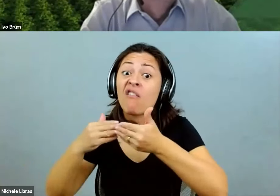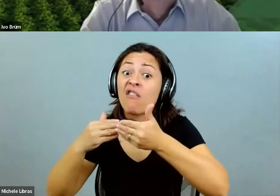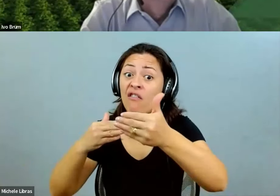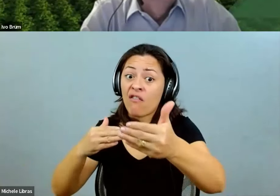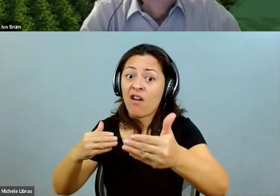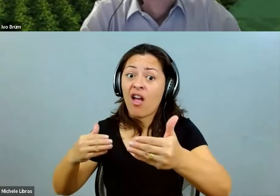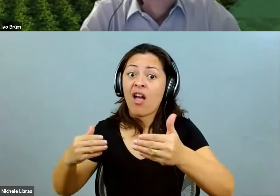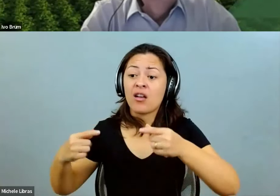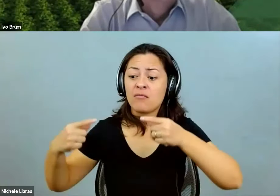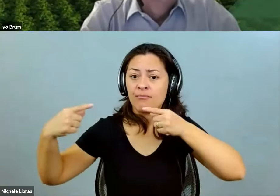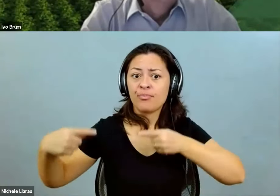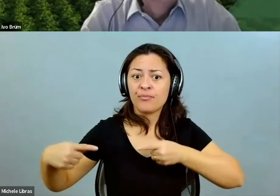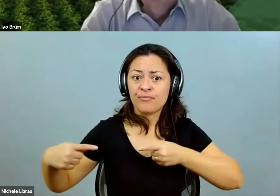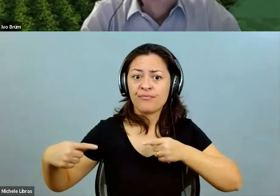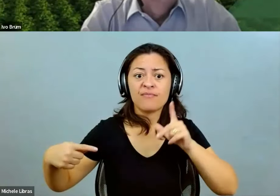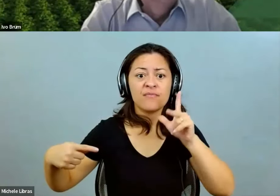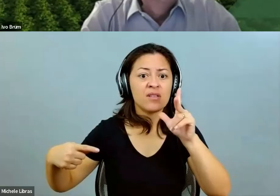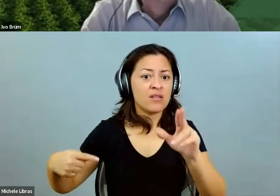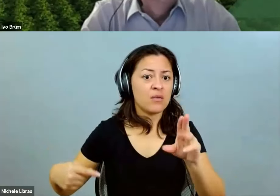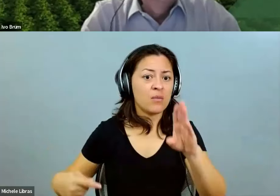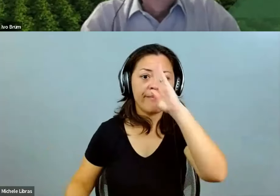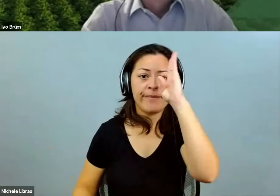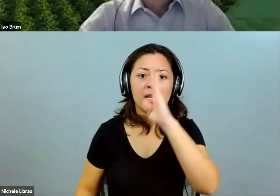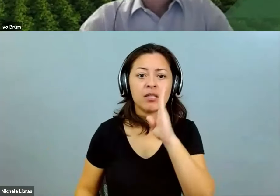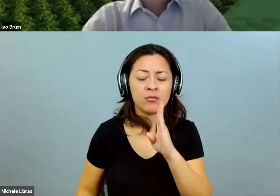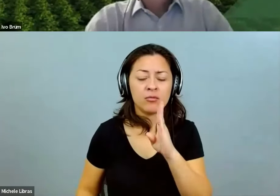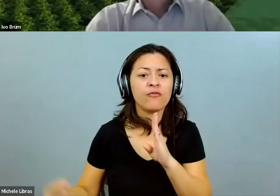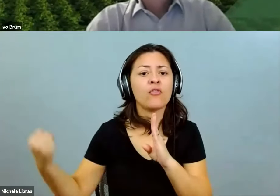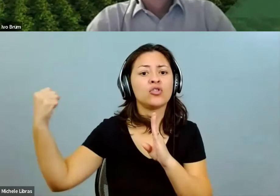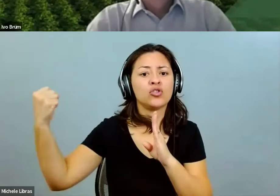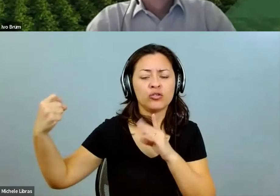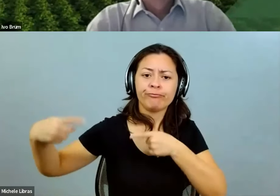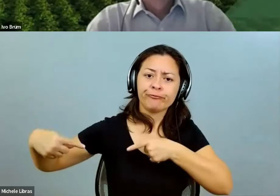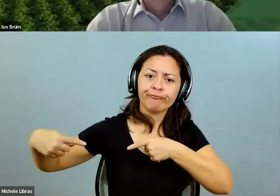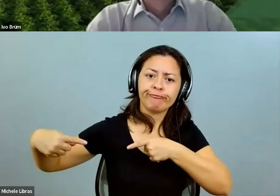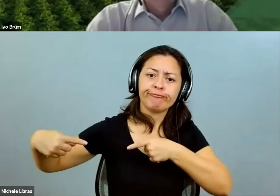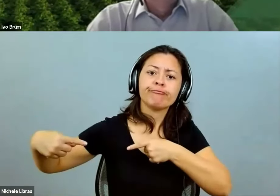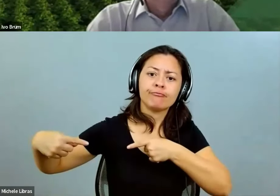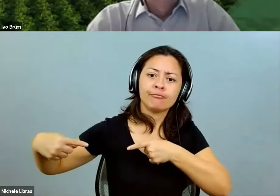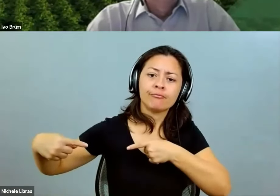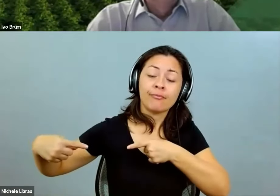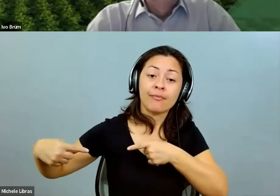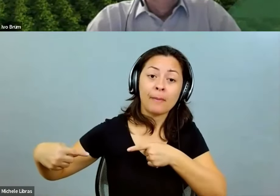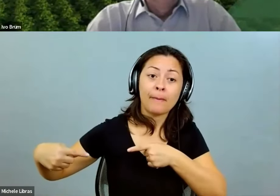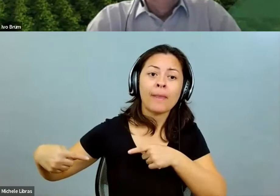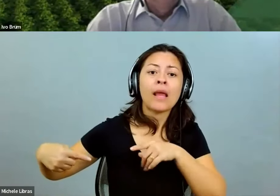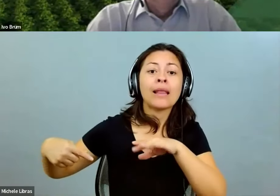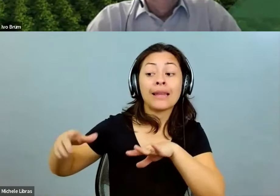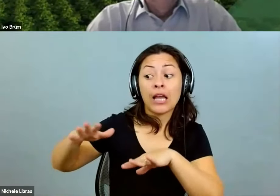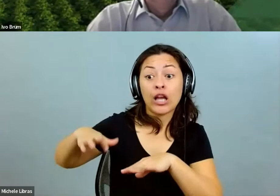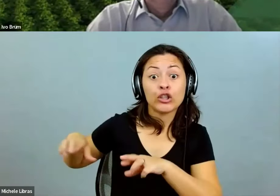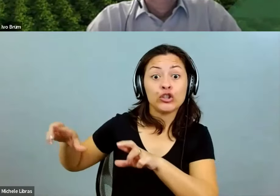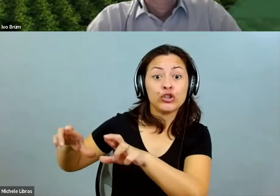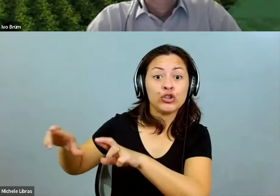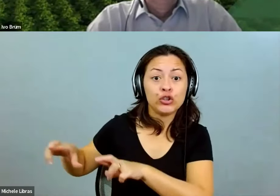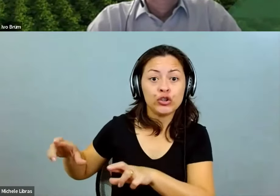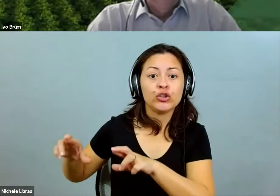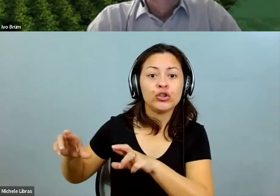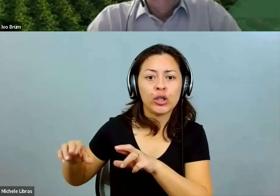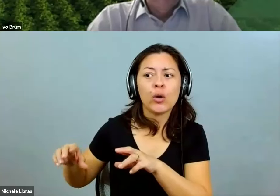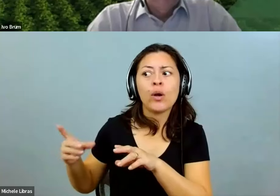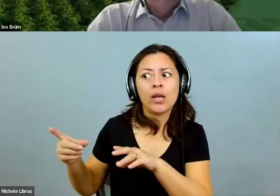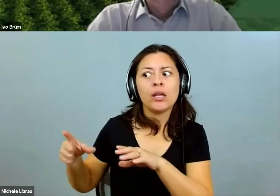dúvida disso o custo de produção na Argentina na região Core ele é um custo menor então eles são mais competitivos do